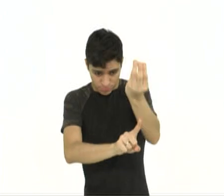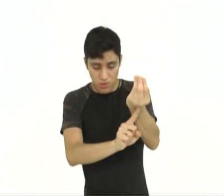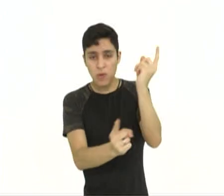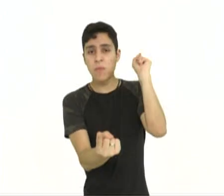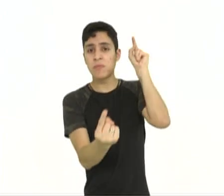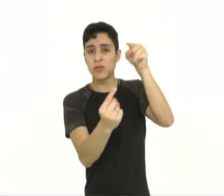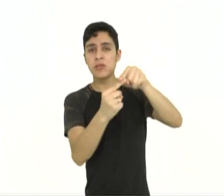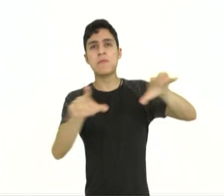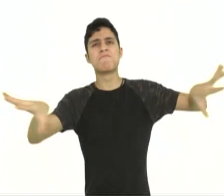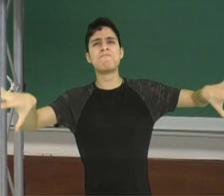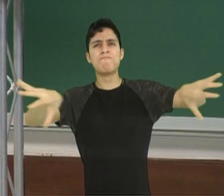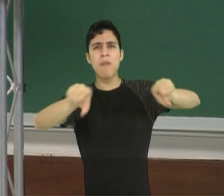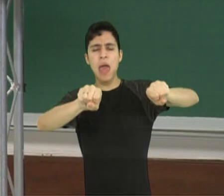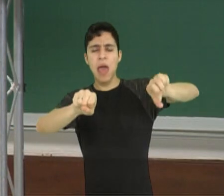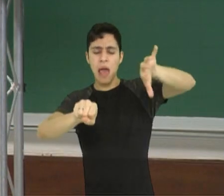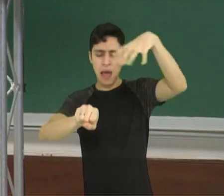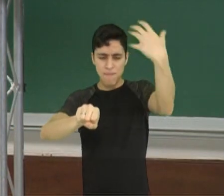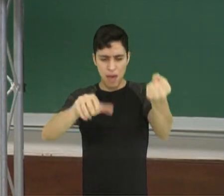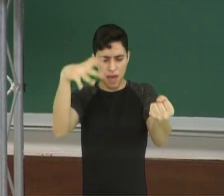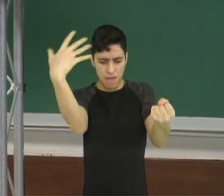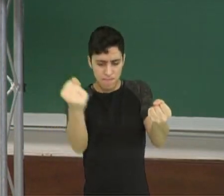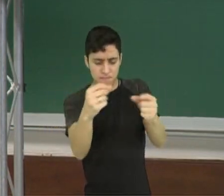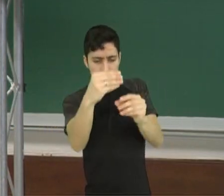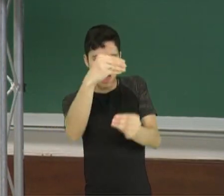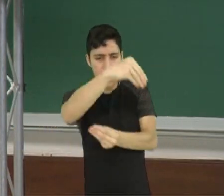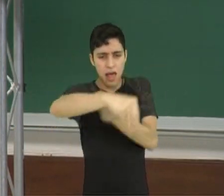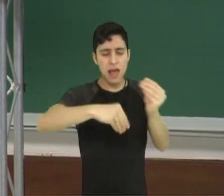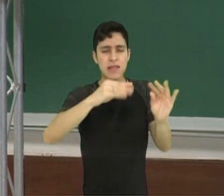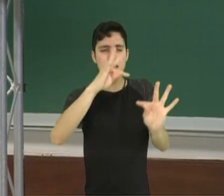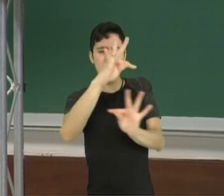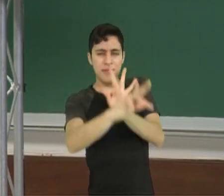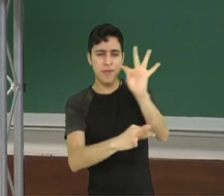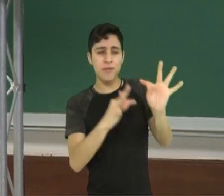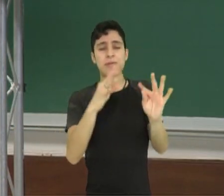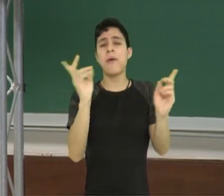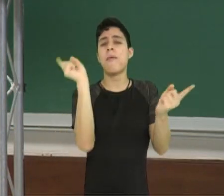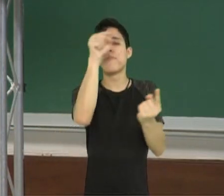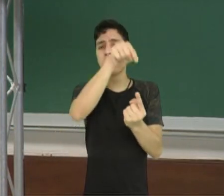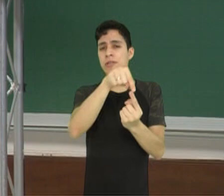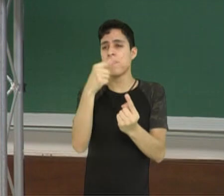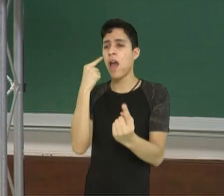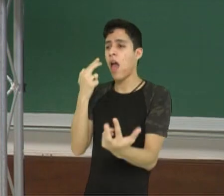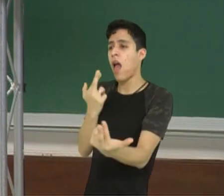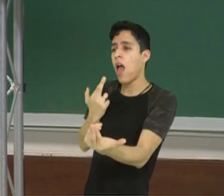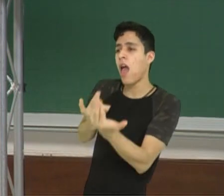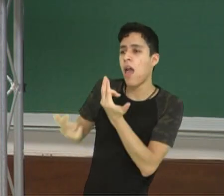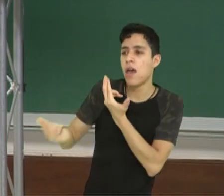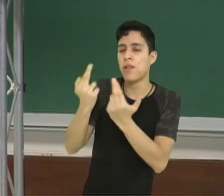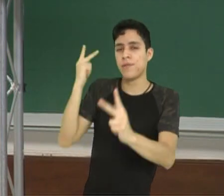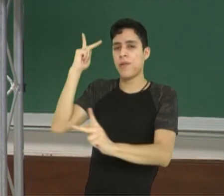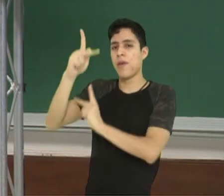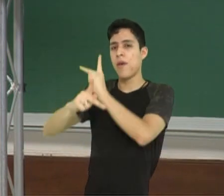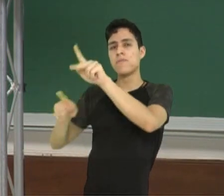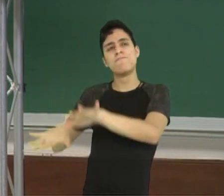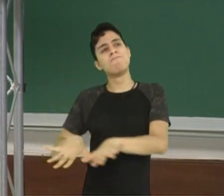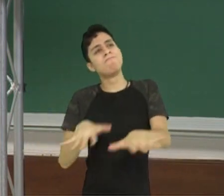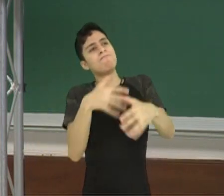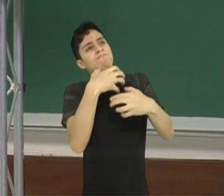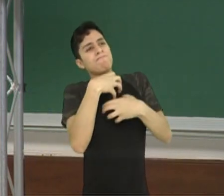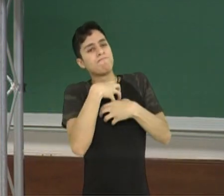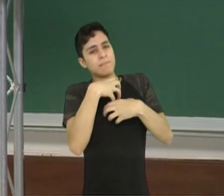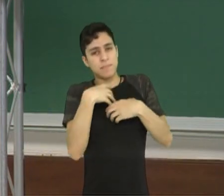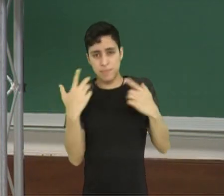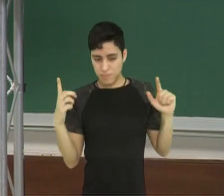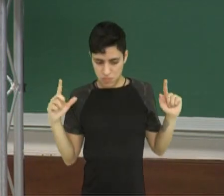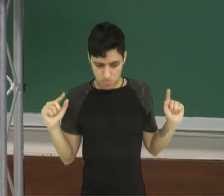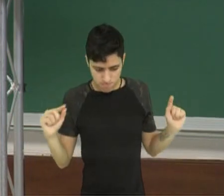de tecnologias. Então, a instalação ela vai utilizar dessa relação com o espaço, né? O que o espaço propõe a